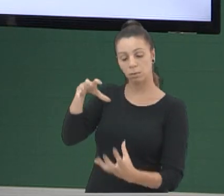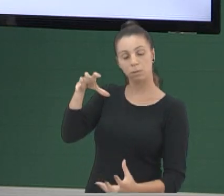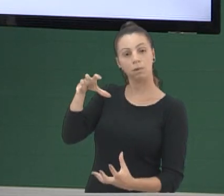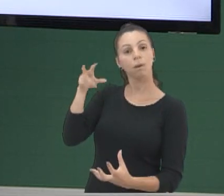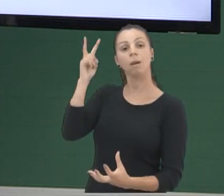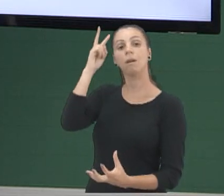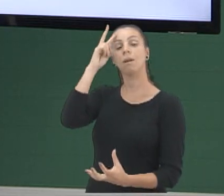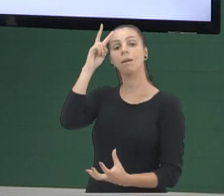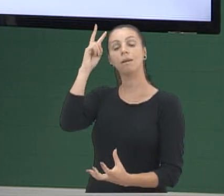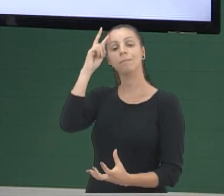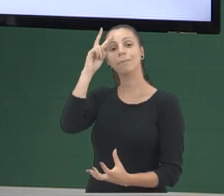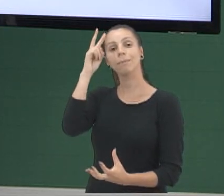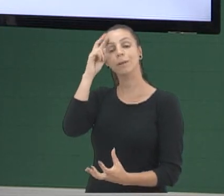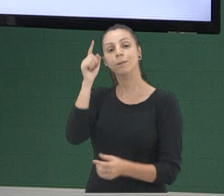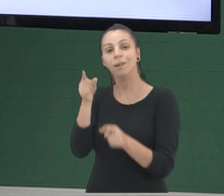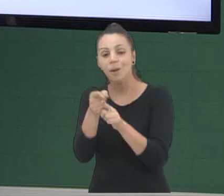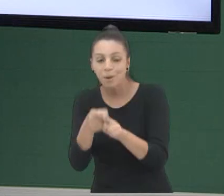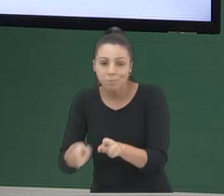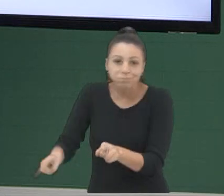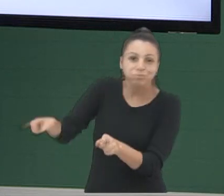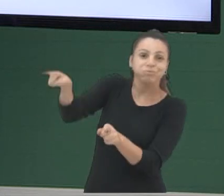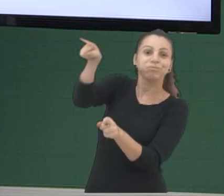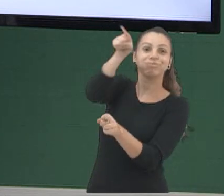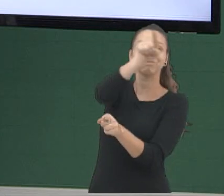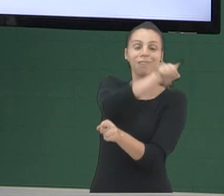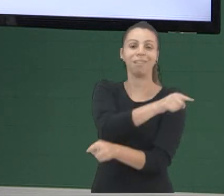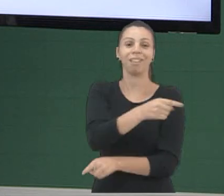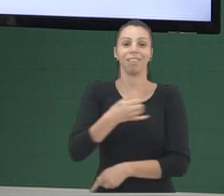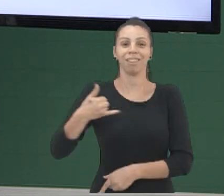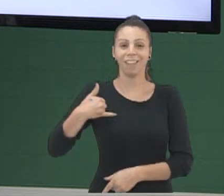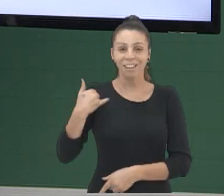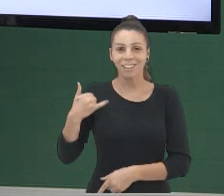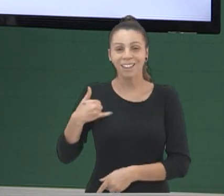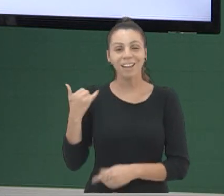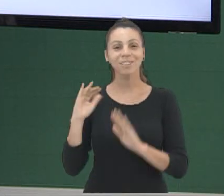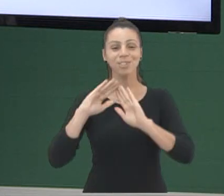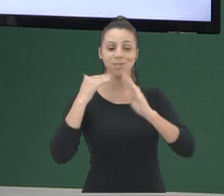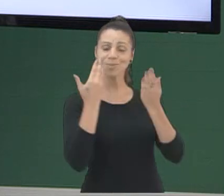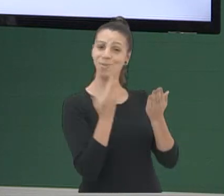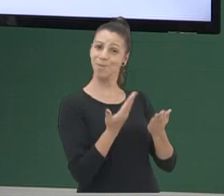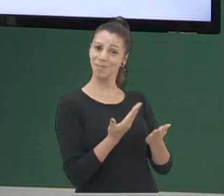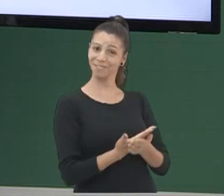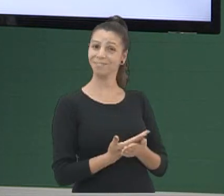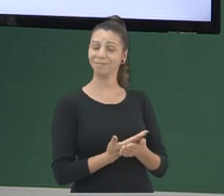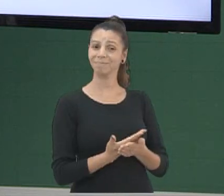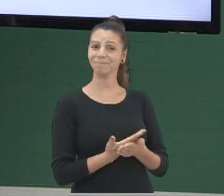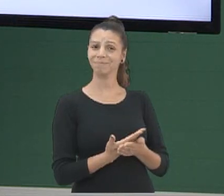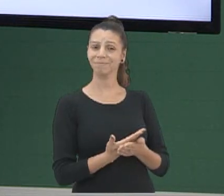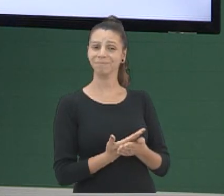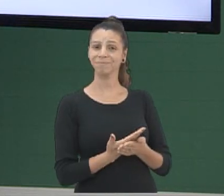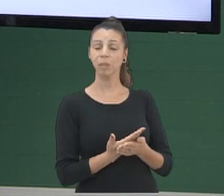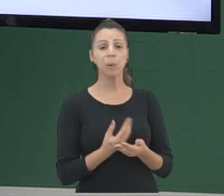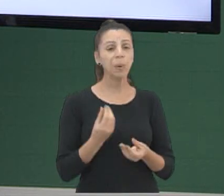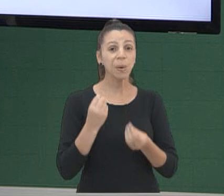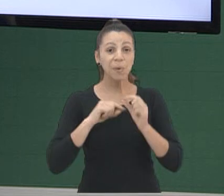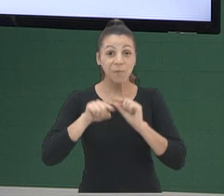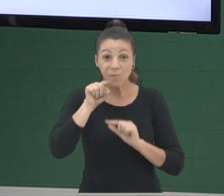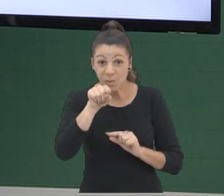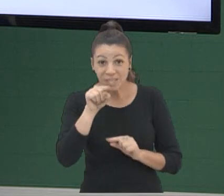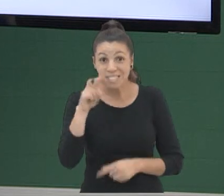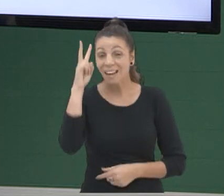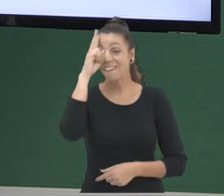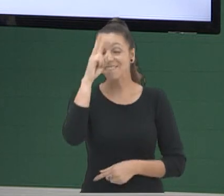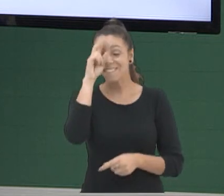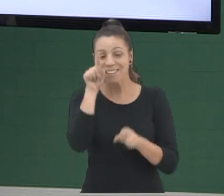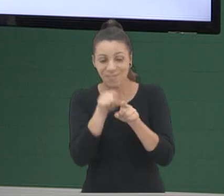algo que ela viveu na idade escolar, na sua idade, né? Quantas coisas será que você vai relembrar quando